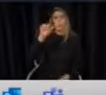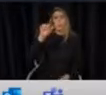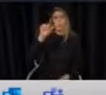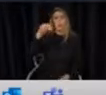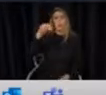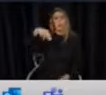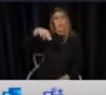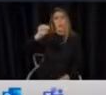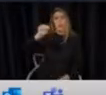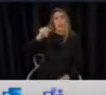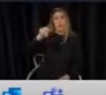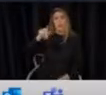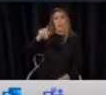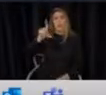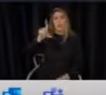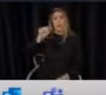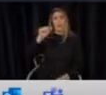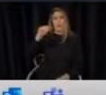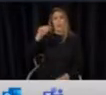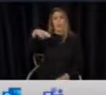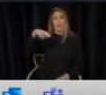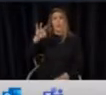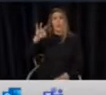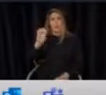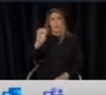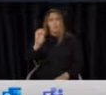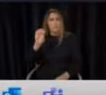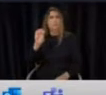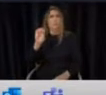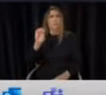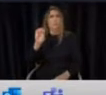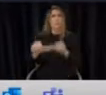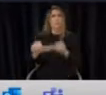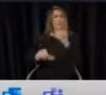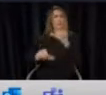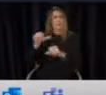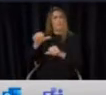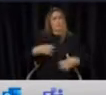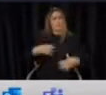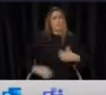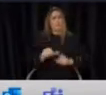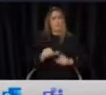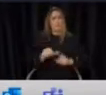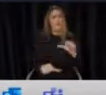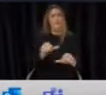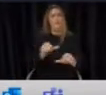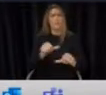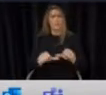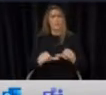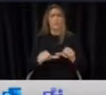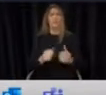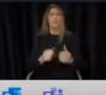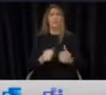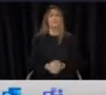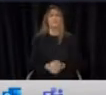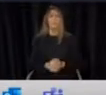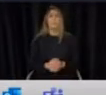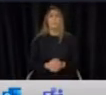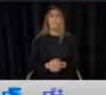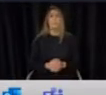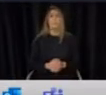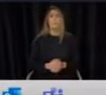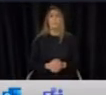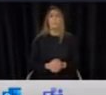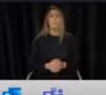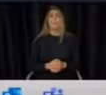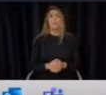pode ser doador, quem que pode fazer o transplante. Nós tivemos nesse ano o primeiro decreto que dizia